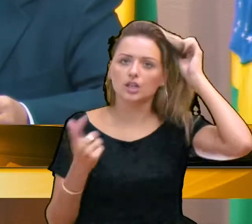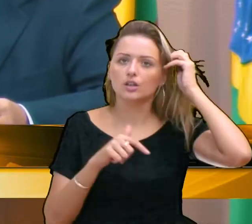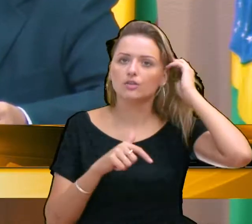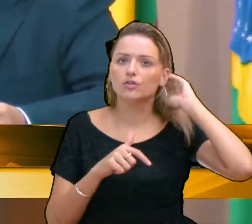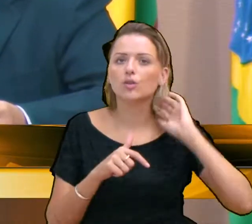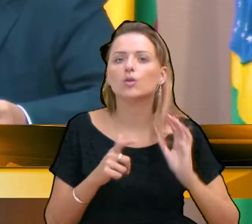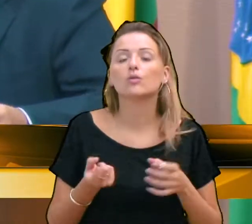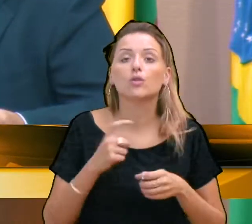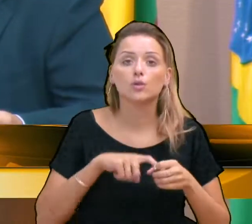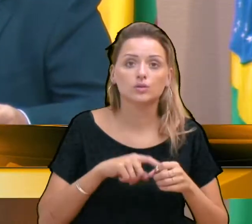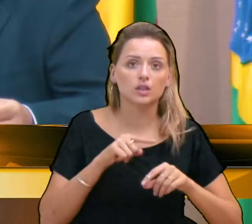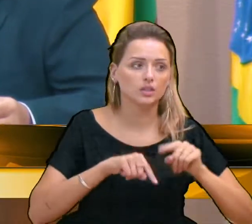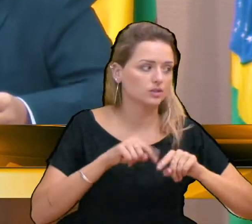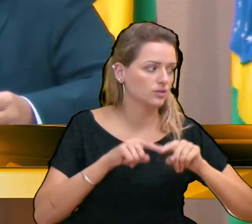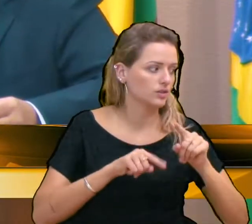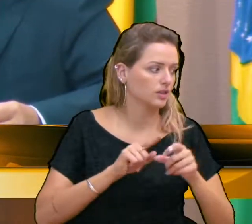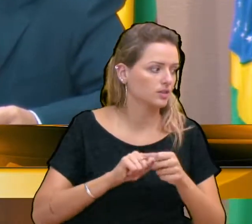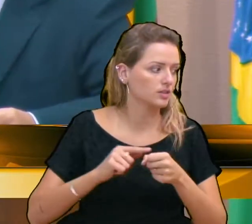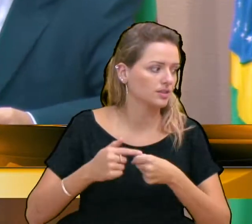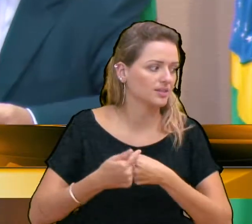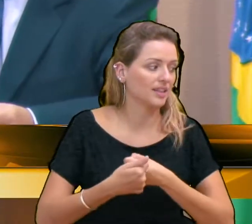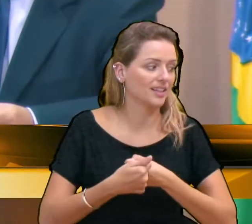no seu município. Então,